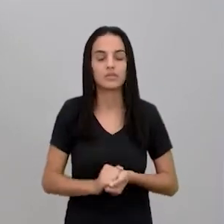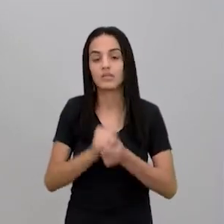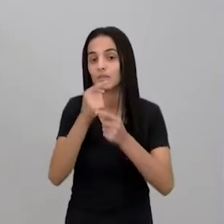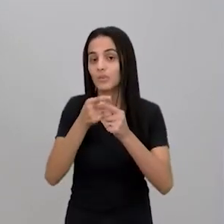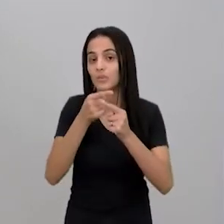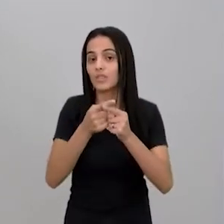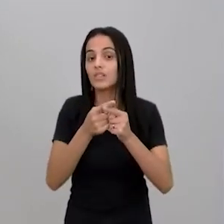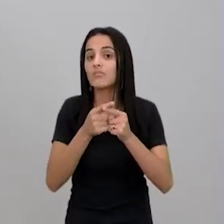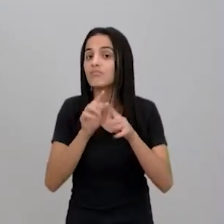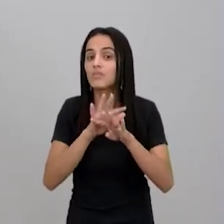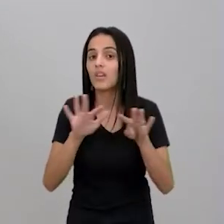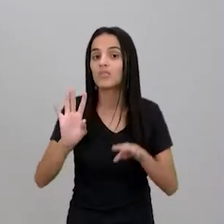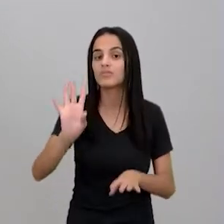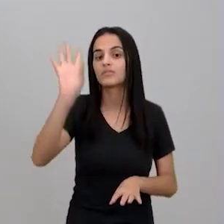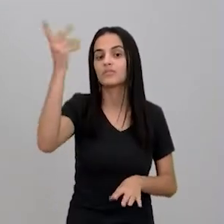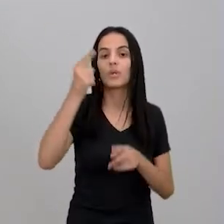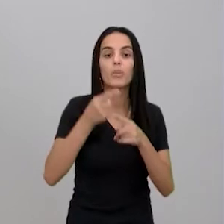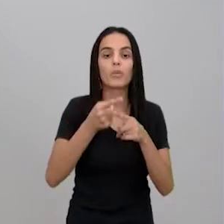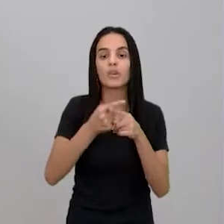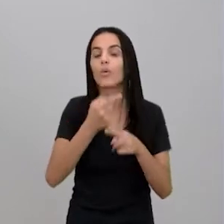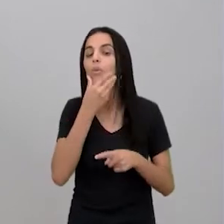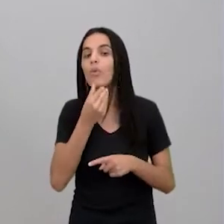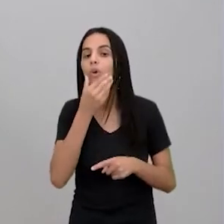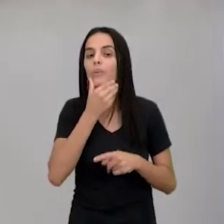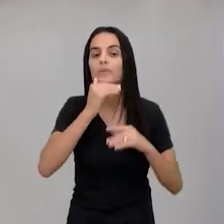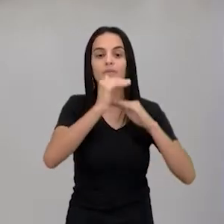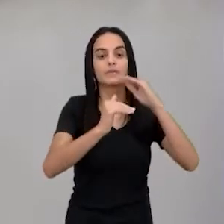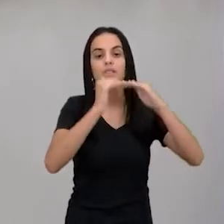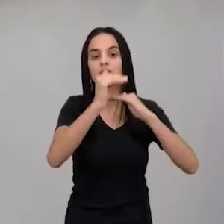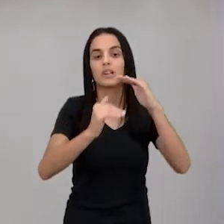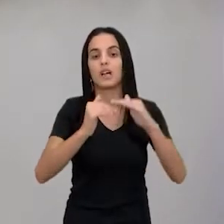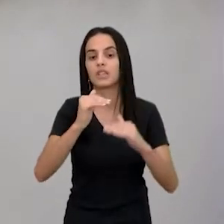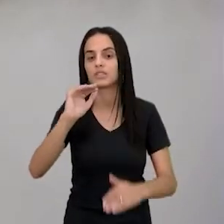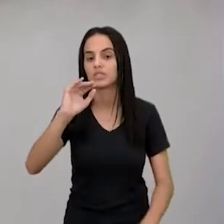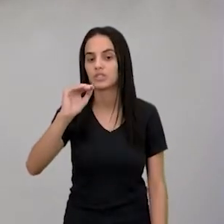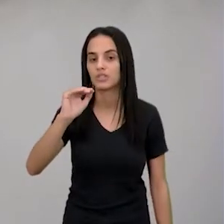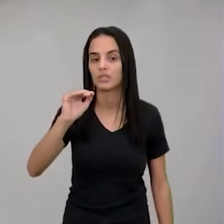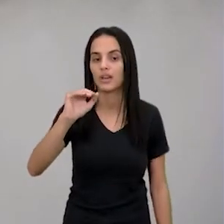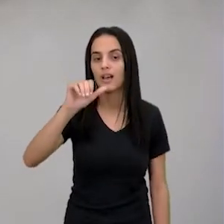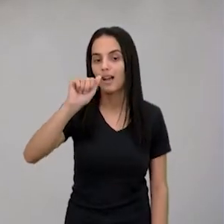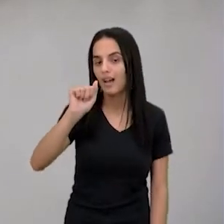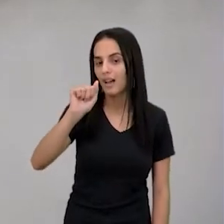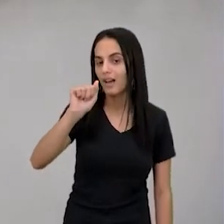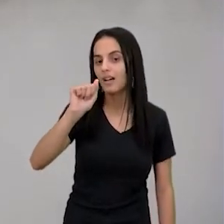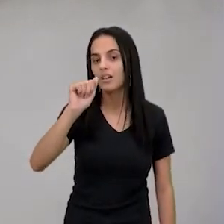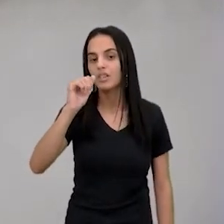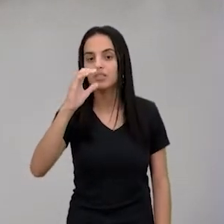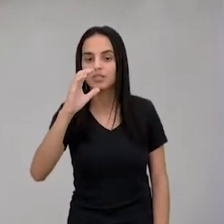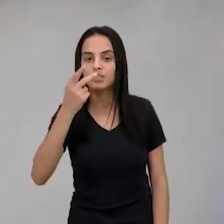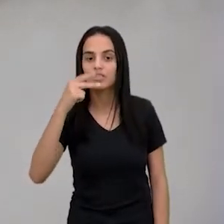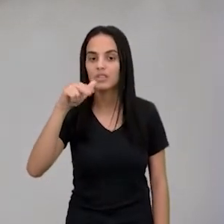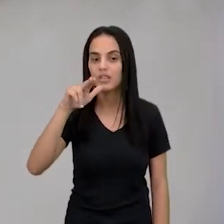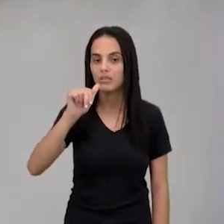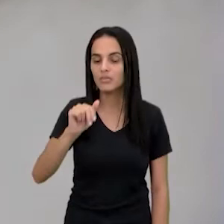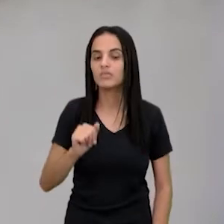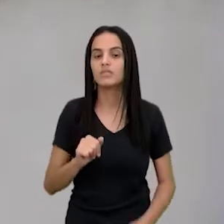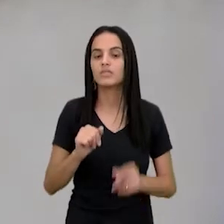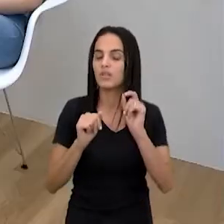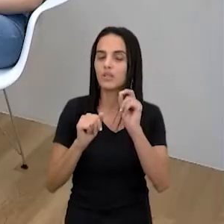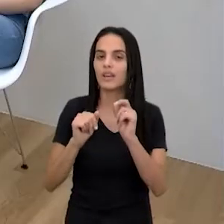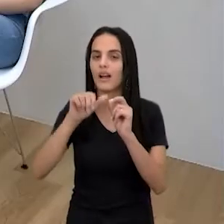Quando o professor aí traz as questões históricas, né? Isso que torna a nossa aula aí muito mais rica, né? Quando a gente contribui com